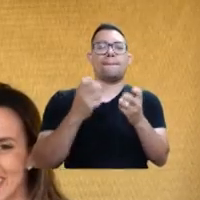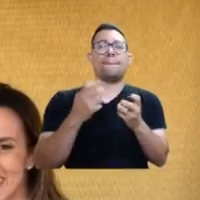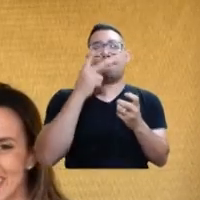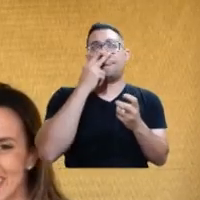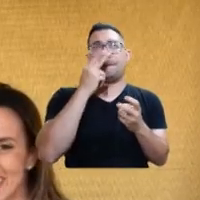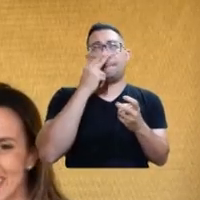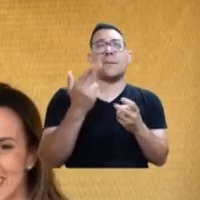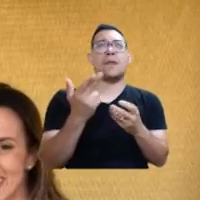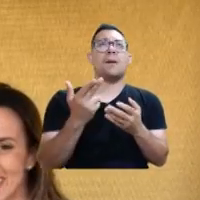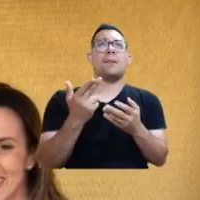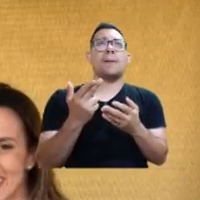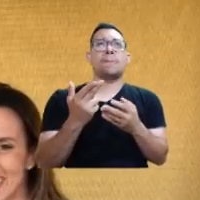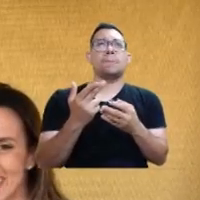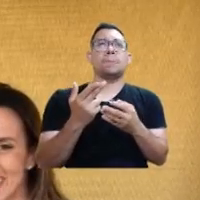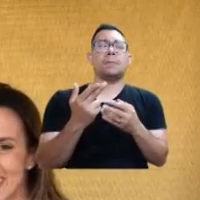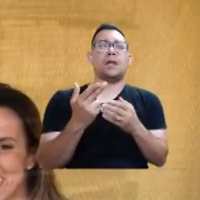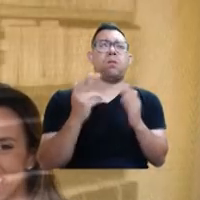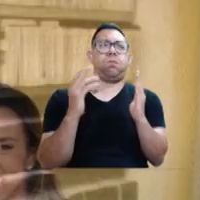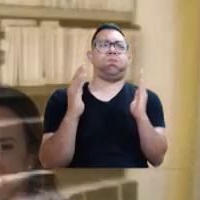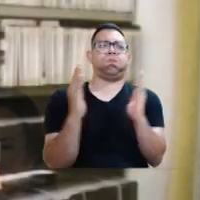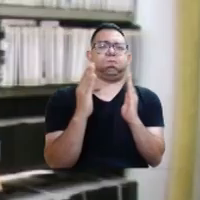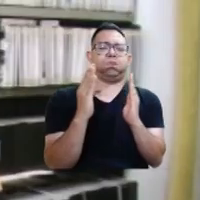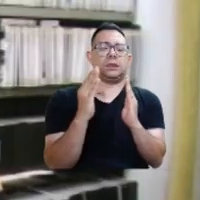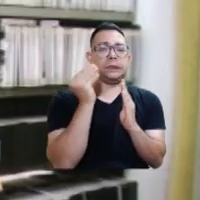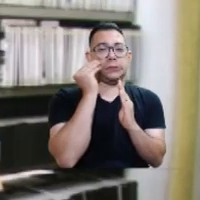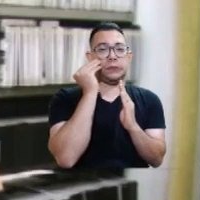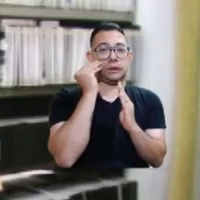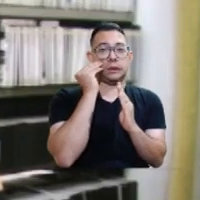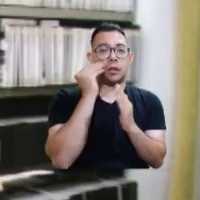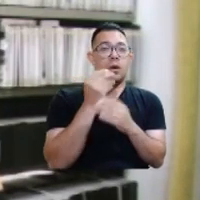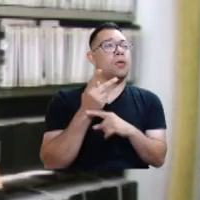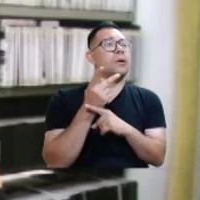Mas aí a gente resolveu que mesmo assim ia ficar meio